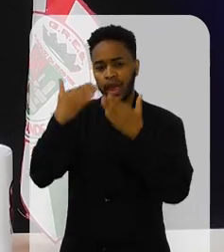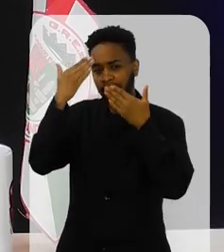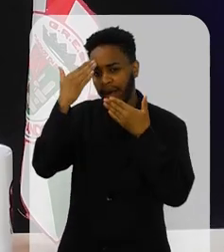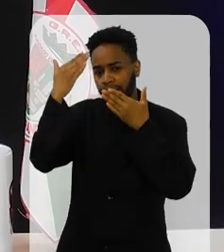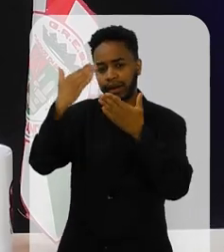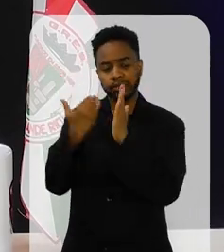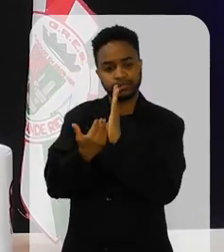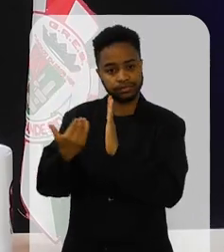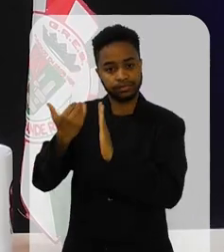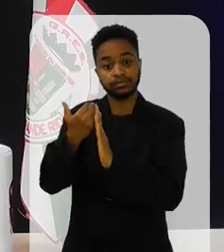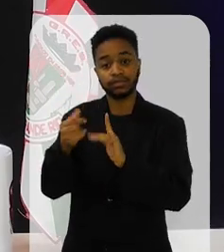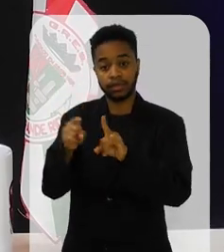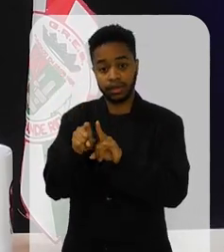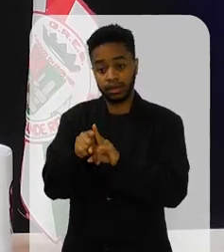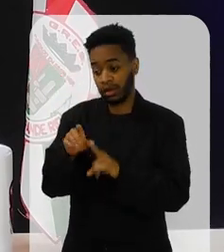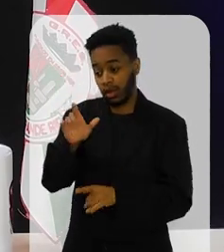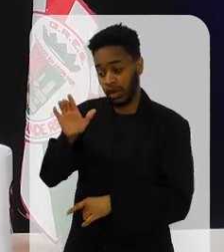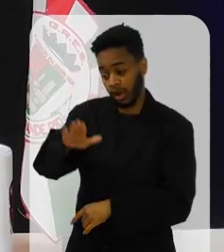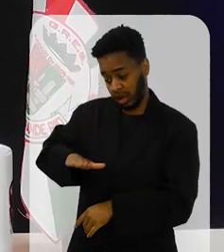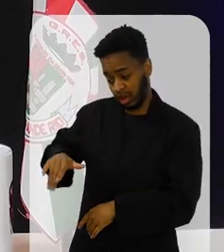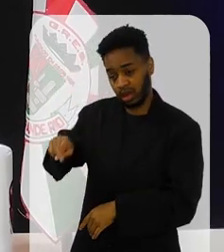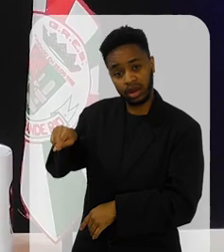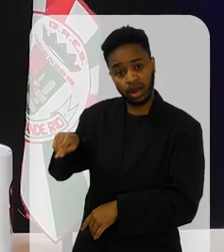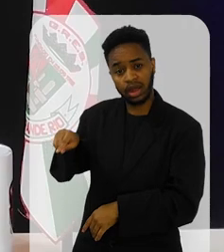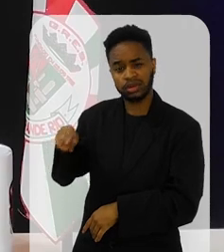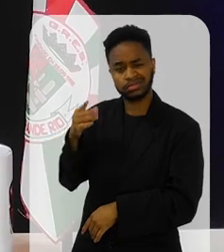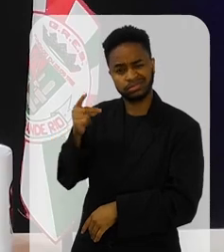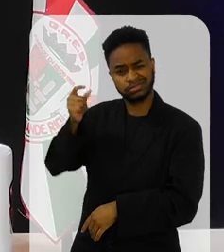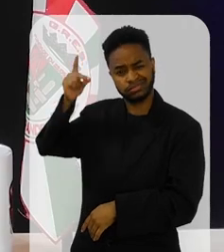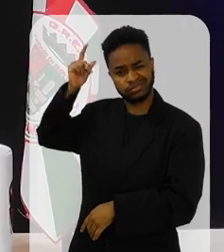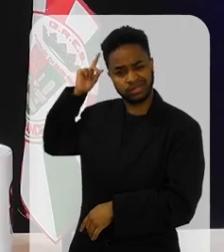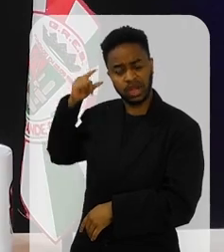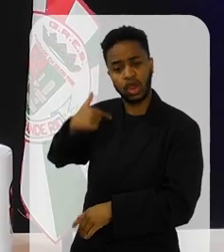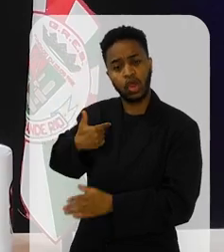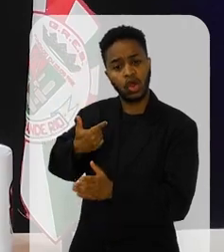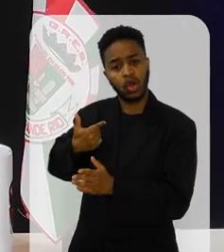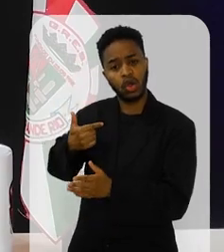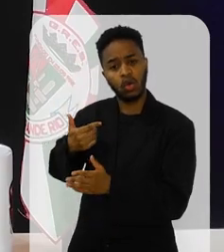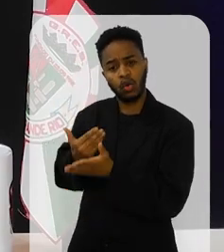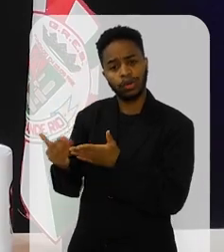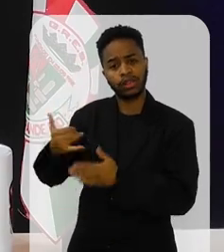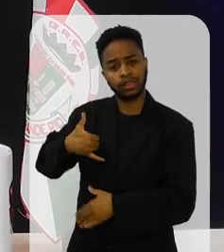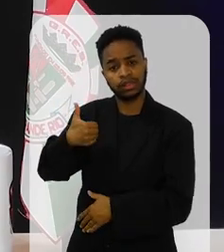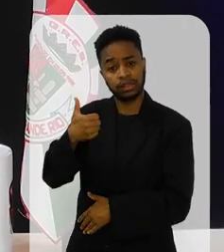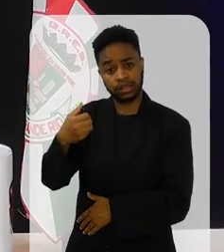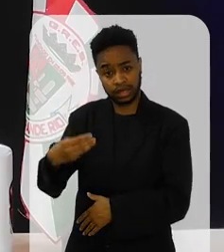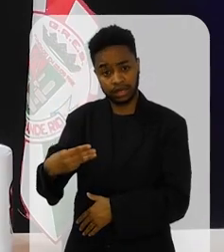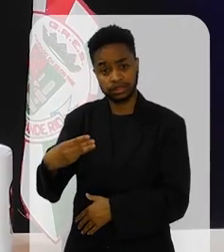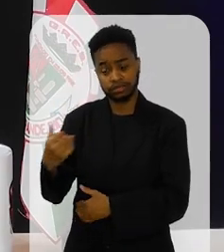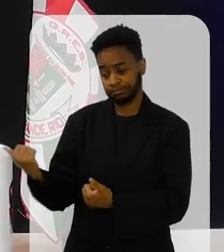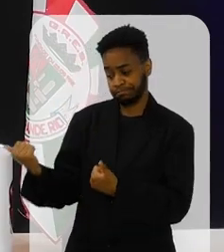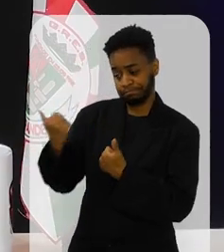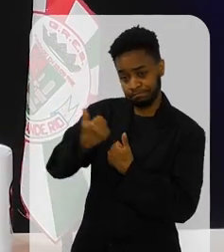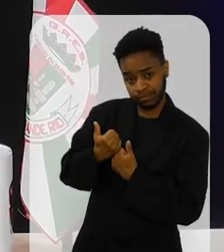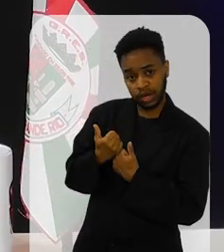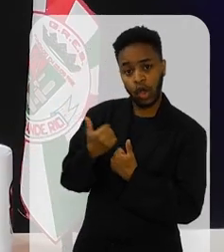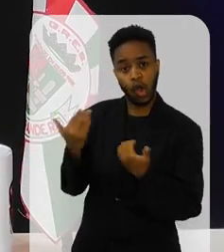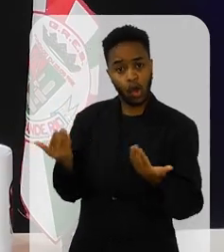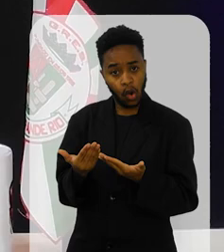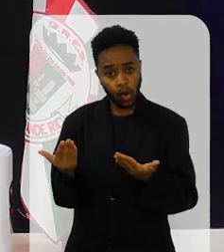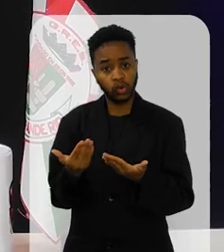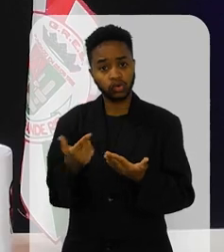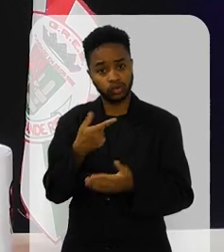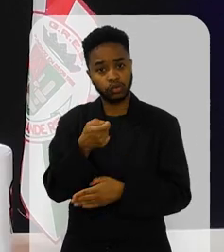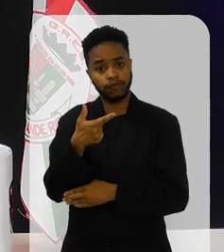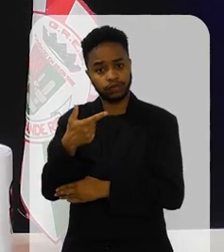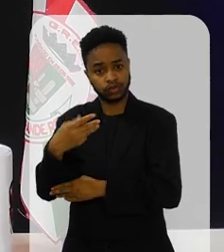uma gratidão muito grande. E esse menino de lá de trás, que começou com 13 anos de idade, é que me fortaleceu para o